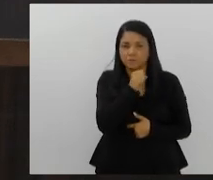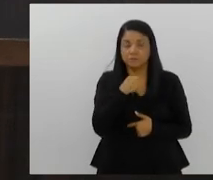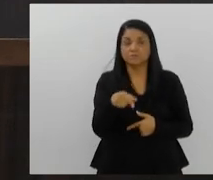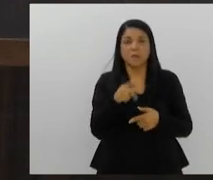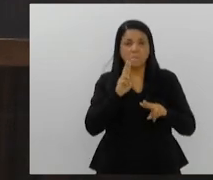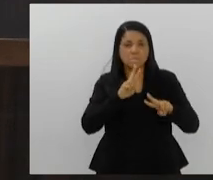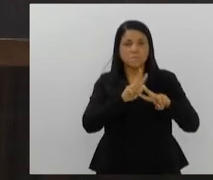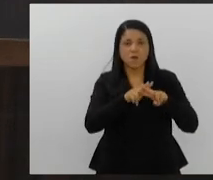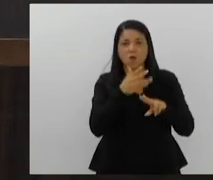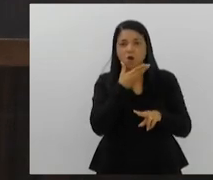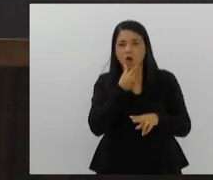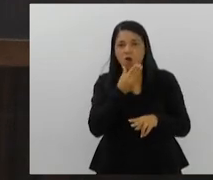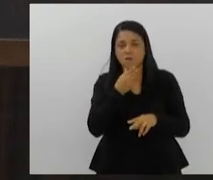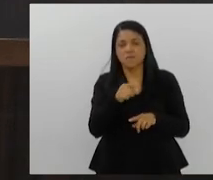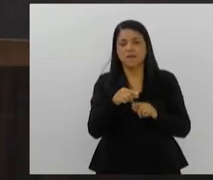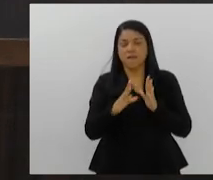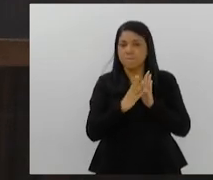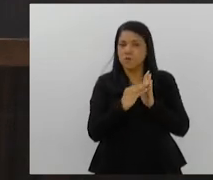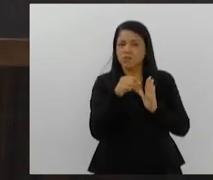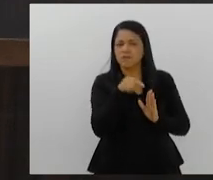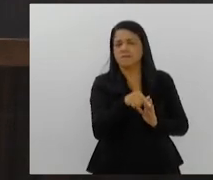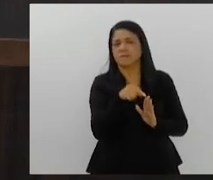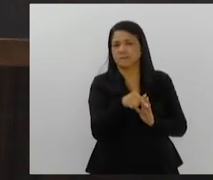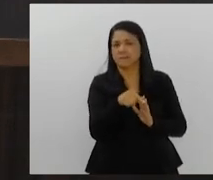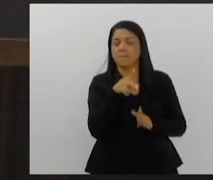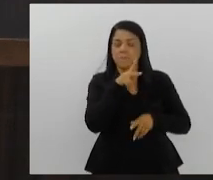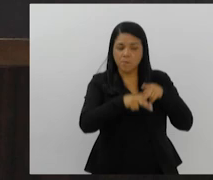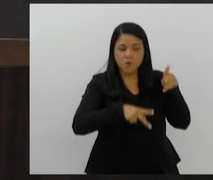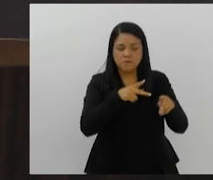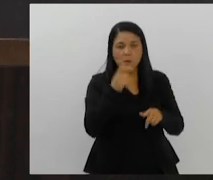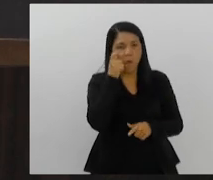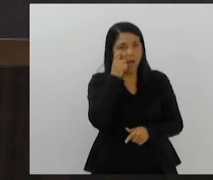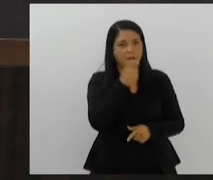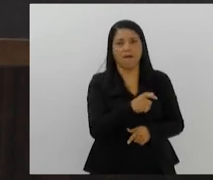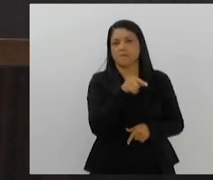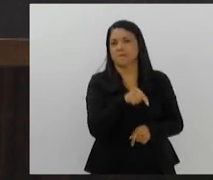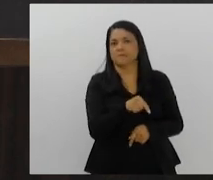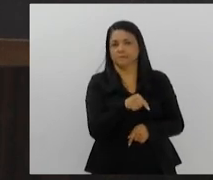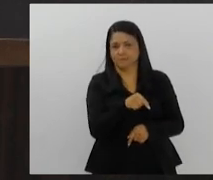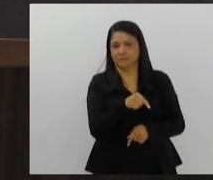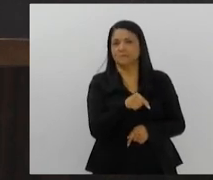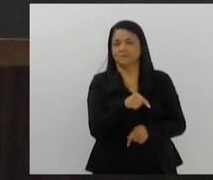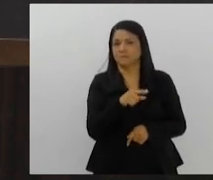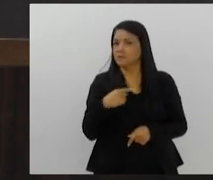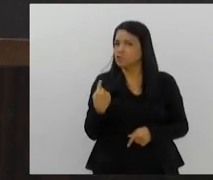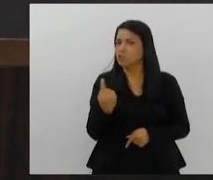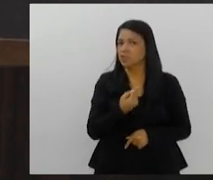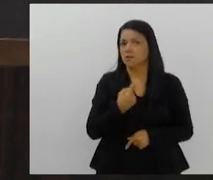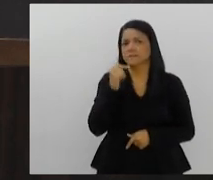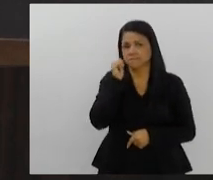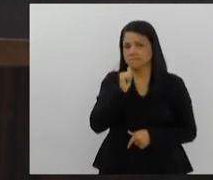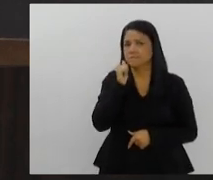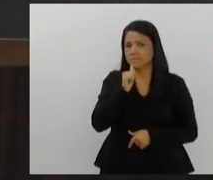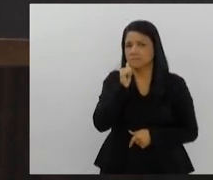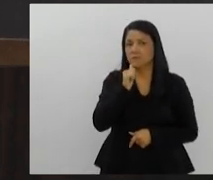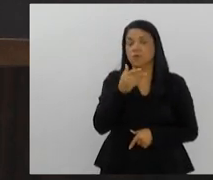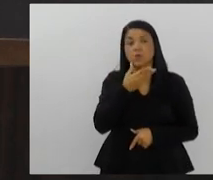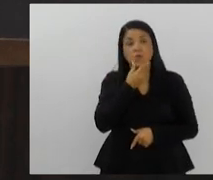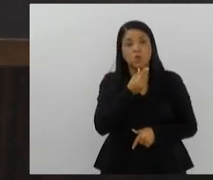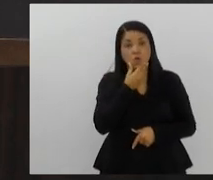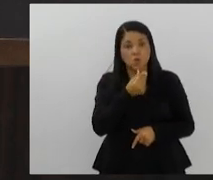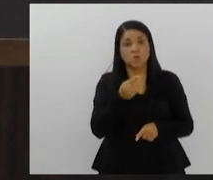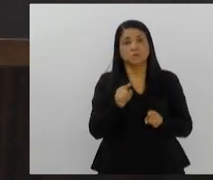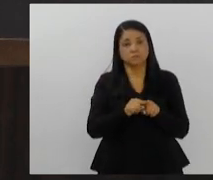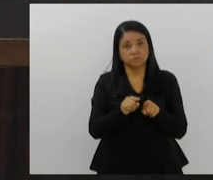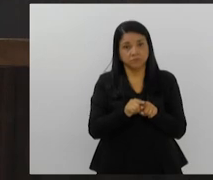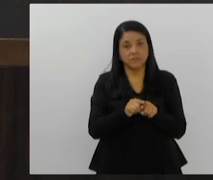indivíduo e que sirva de exemplo, porque a população está de olho, deputada Dani. Nós estamos de olho, as mulheres, os homens de bem,